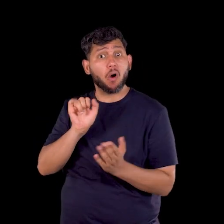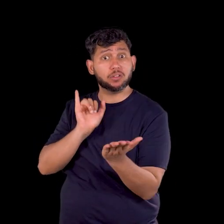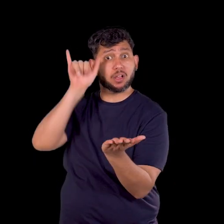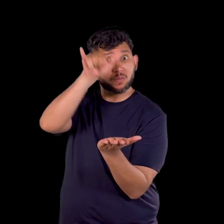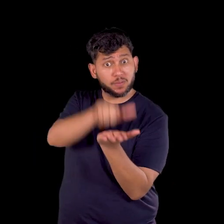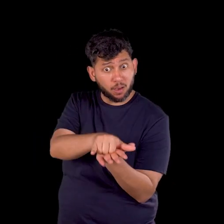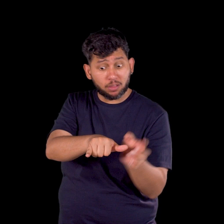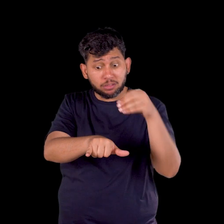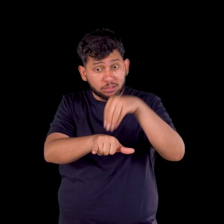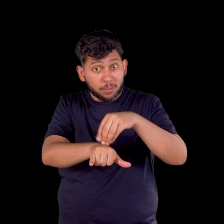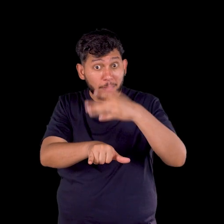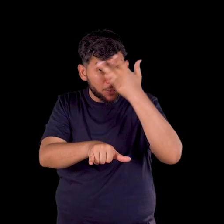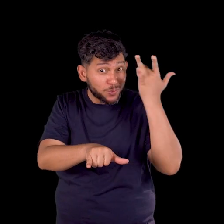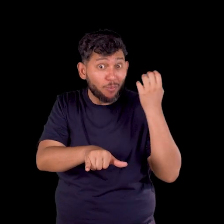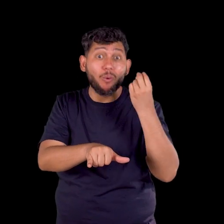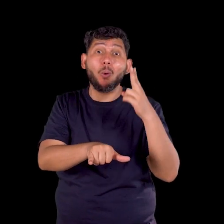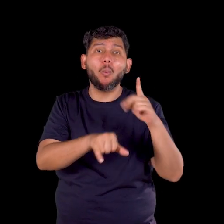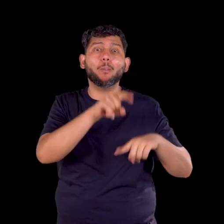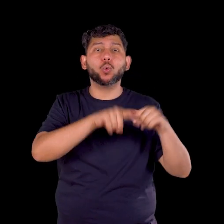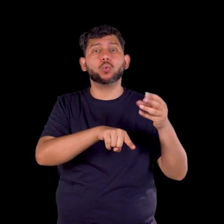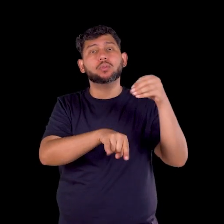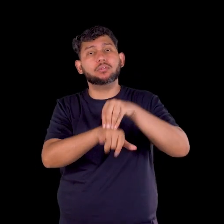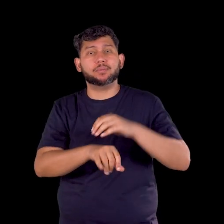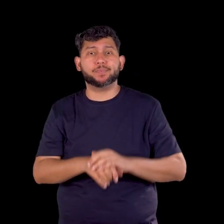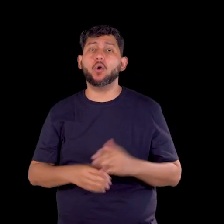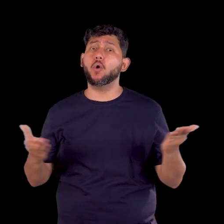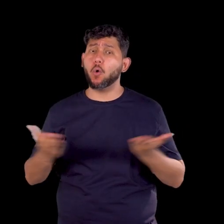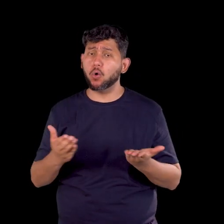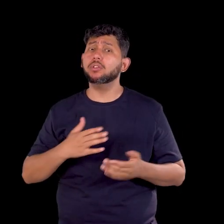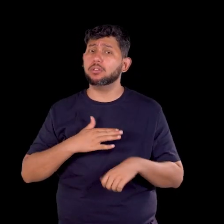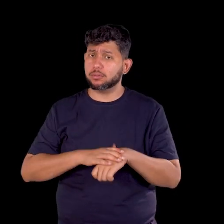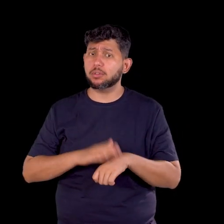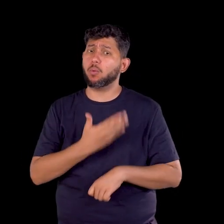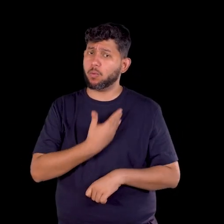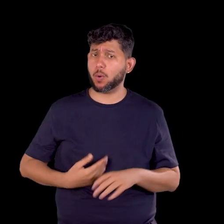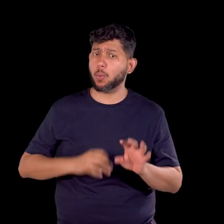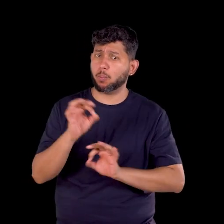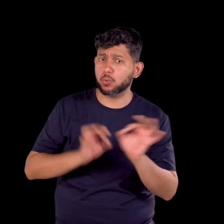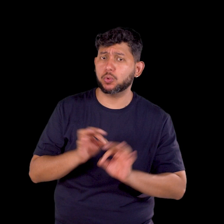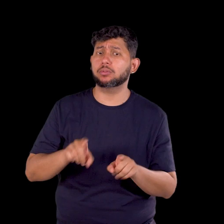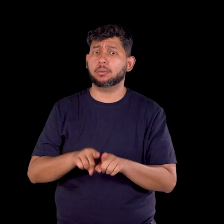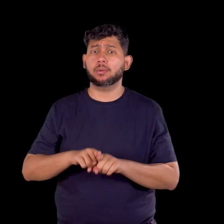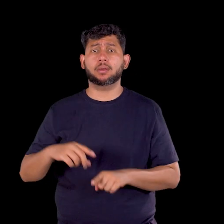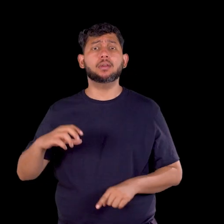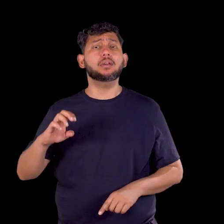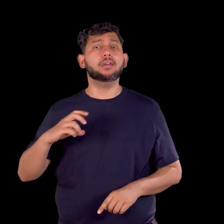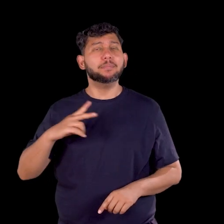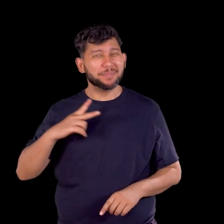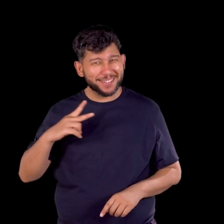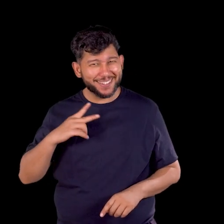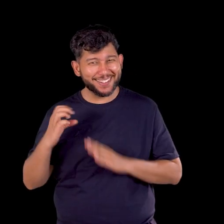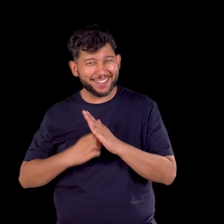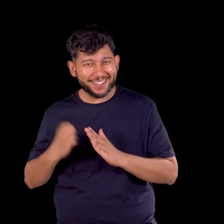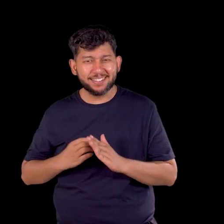felizmente, há planos governamentais e da iniciativa privada no sentido de se aproveitar melhor nossos 63 mil quilômetros